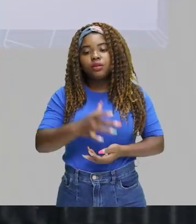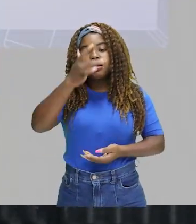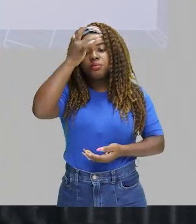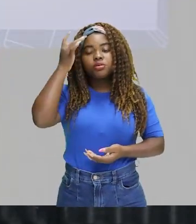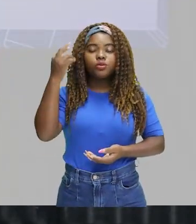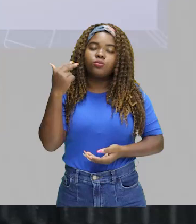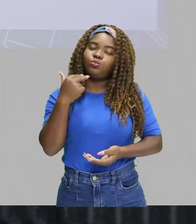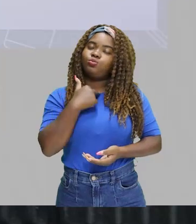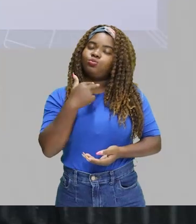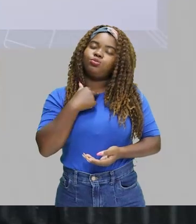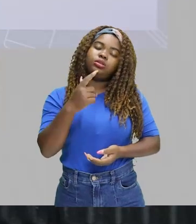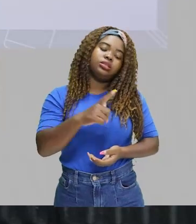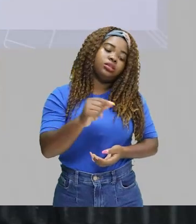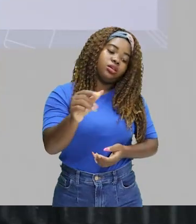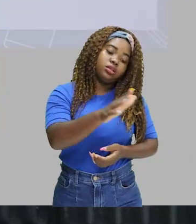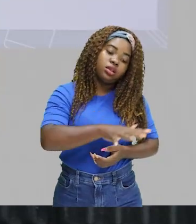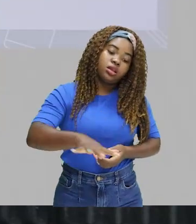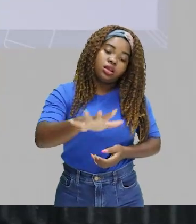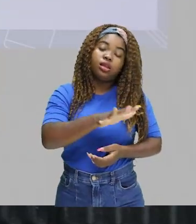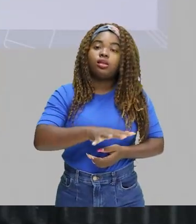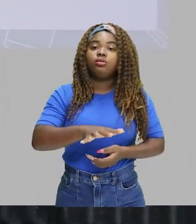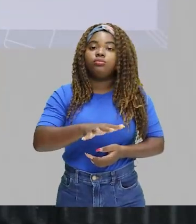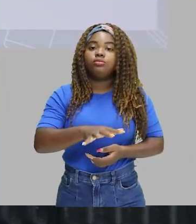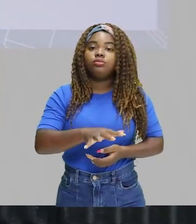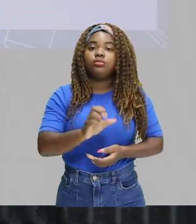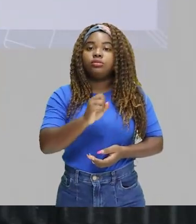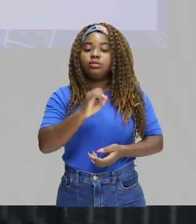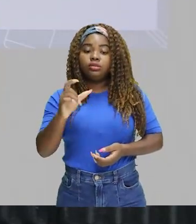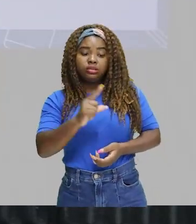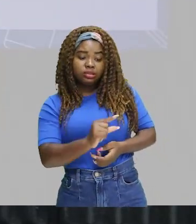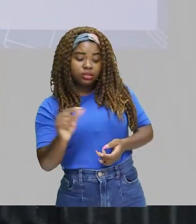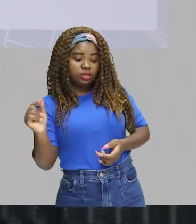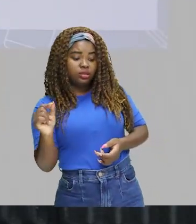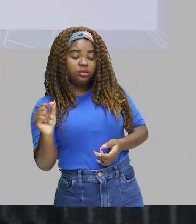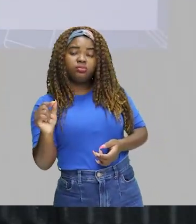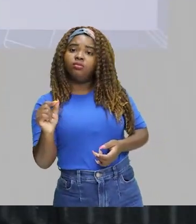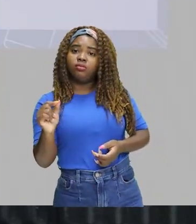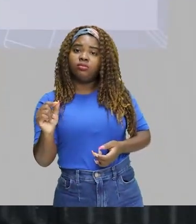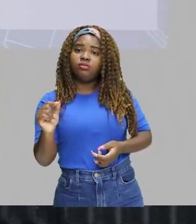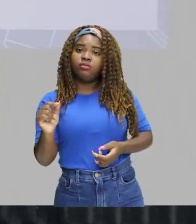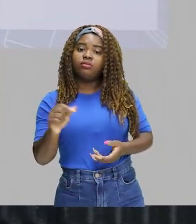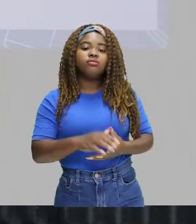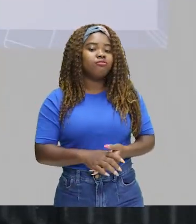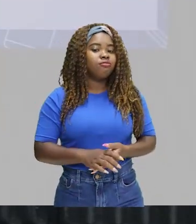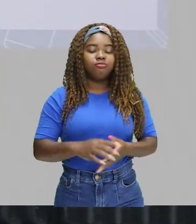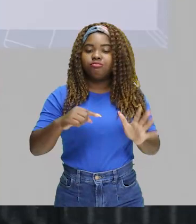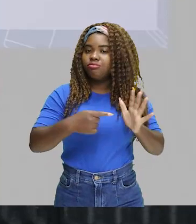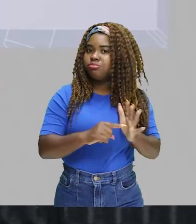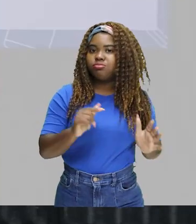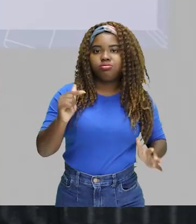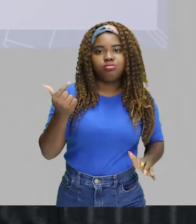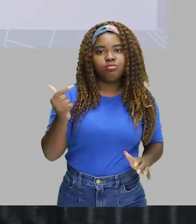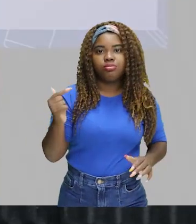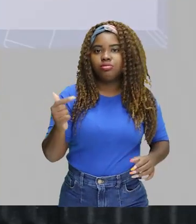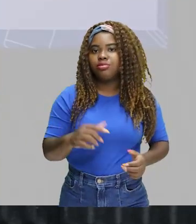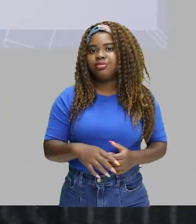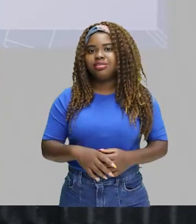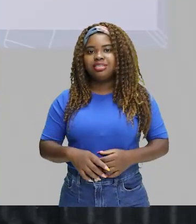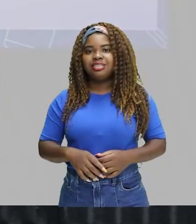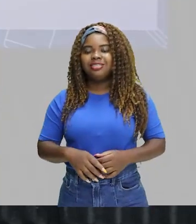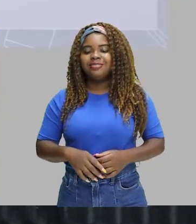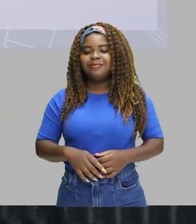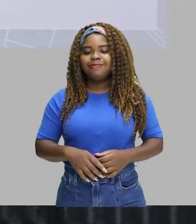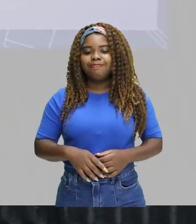não pode sair da área de lançamento. Se assim ele fizer, o lançamento não será validado. Então, o